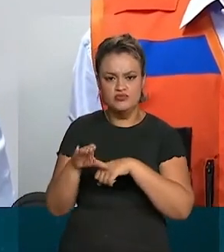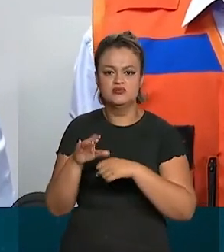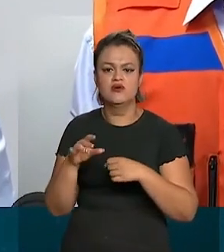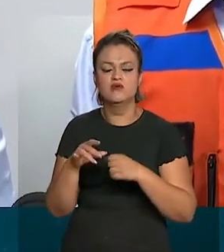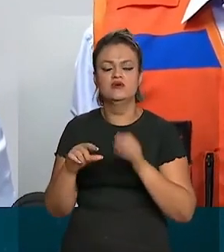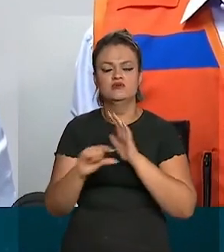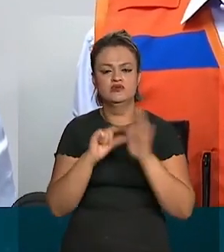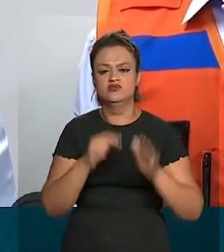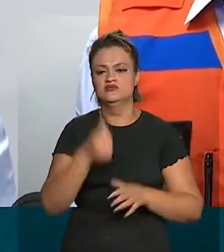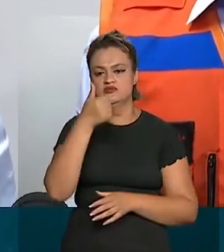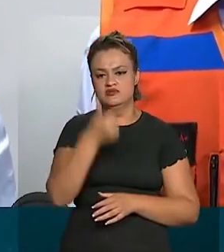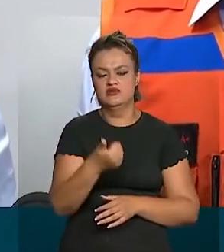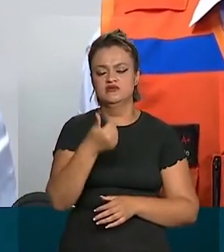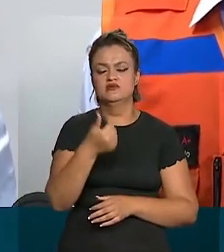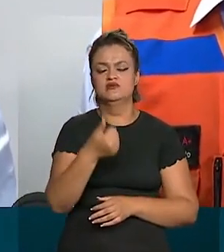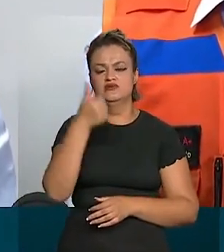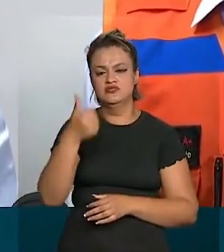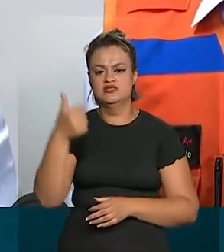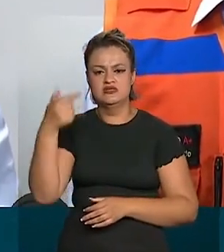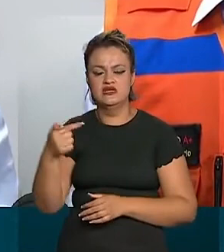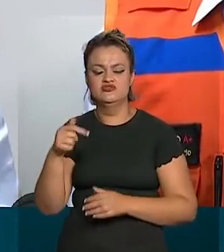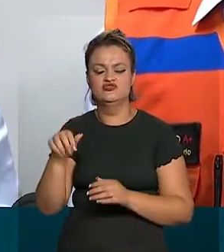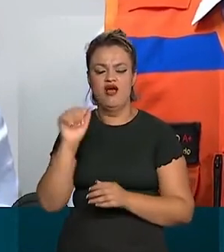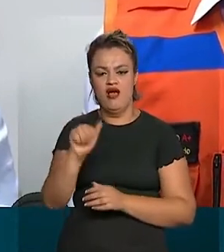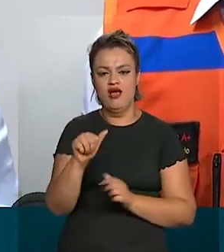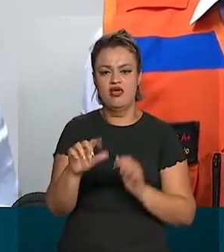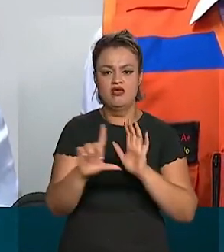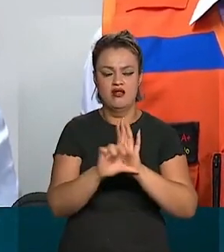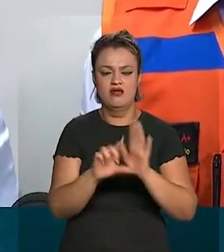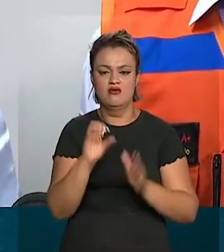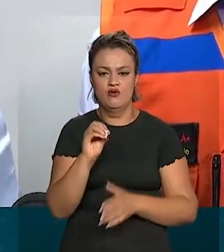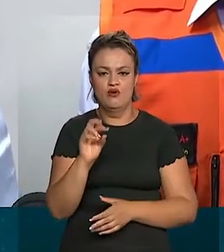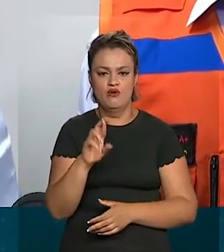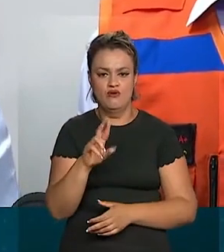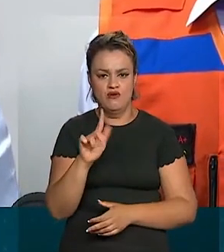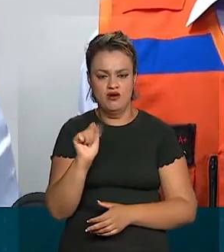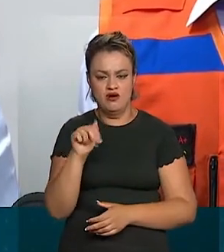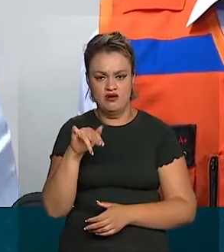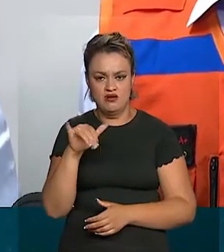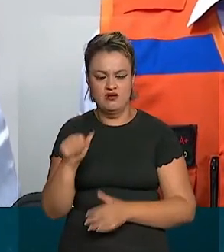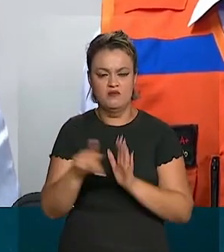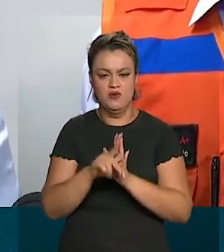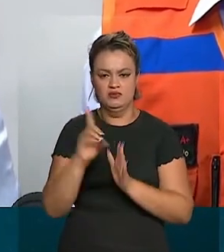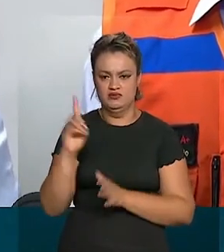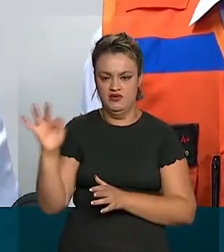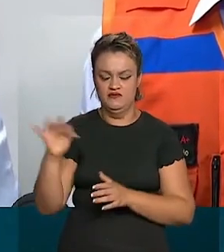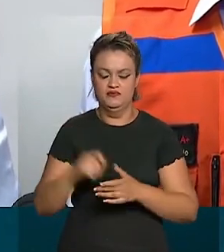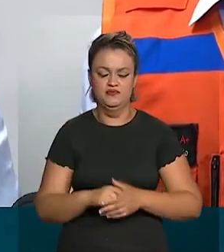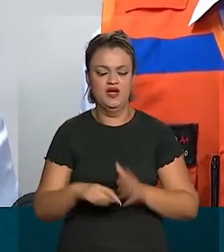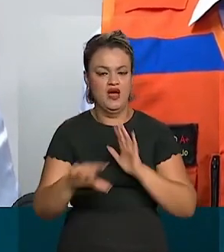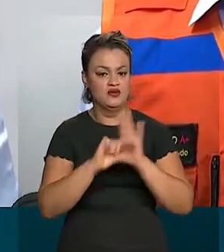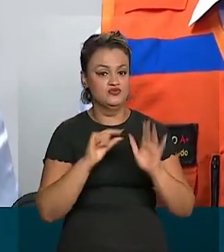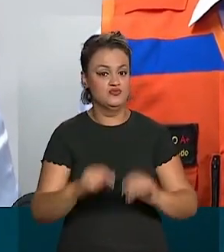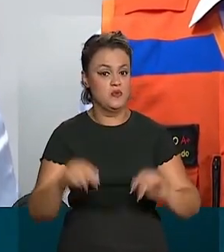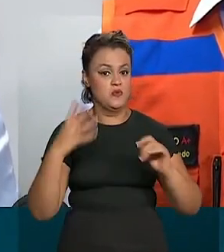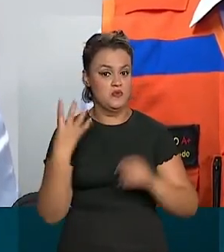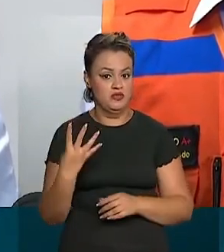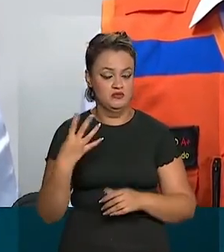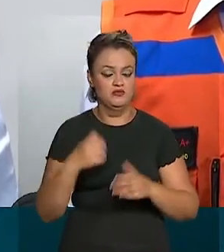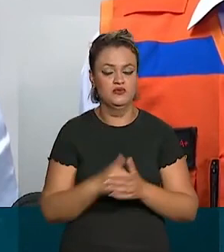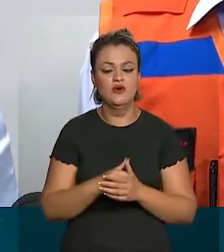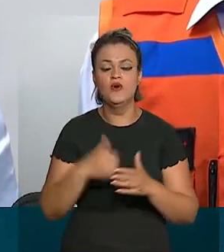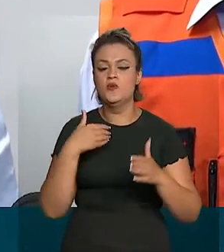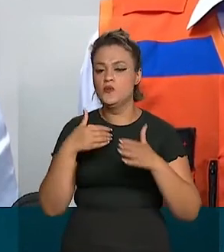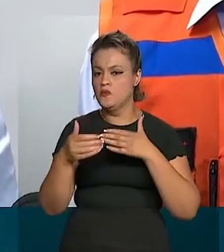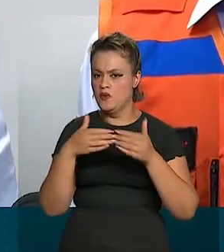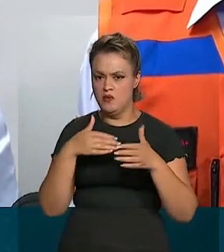e no artigo 117-A da Lei Orgânica do Distrito Federal. Artigo 4º. Poderão ser